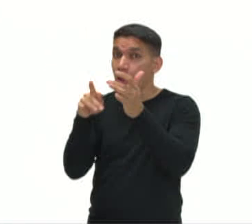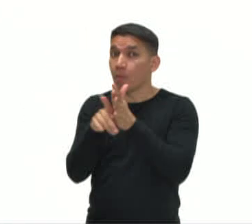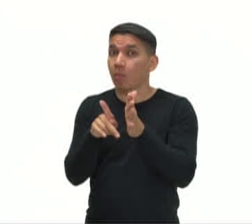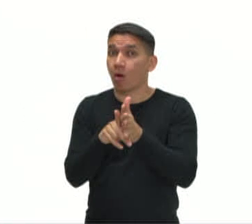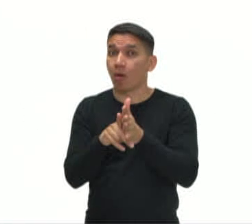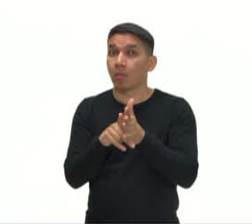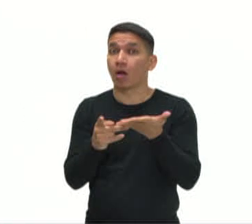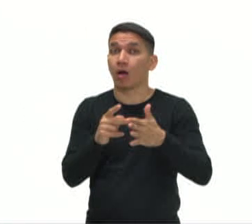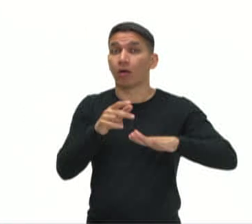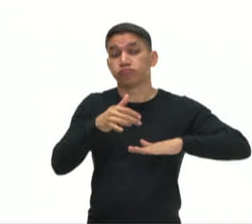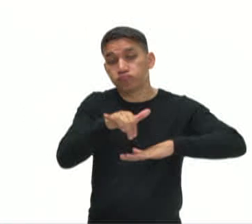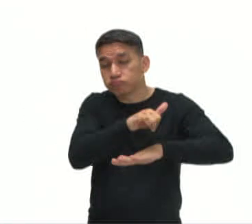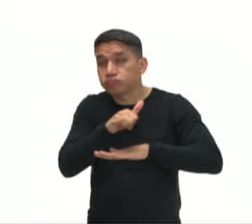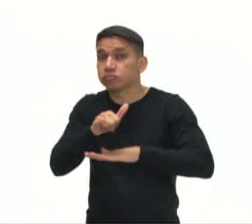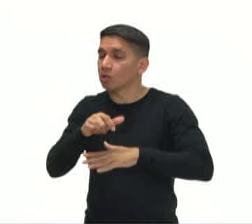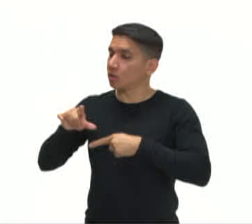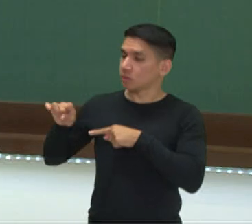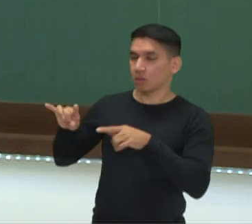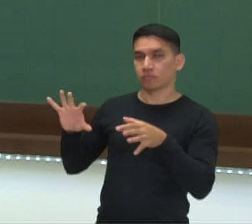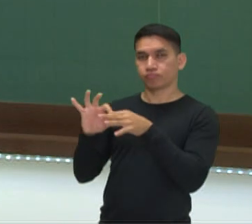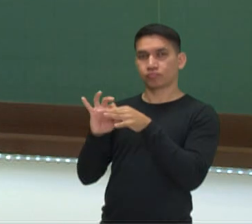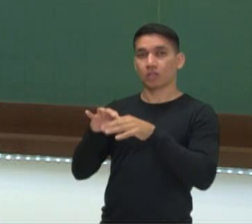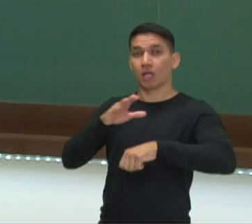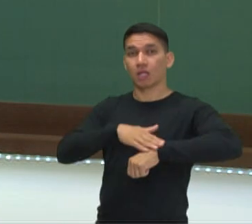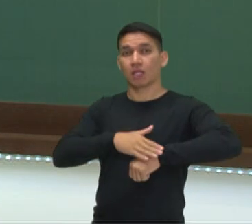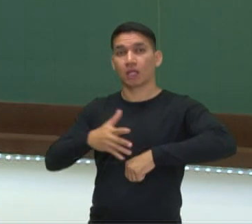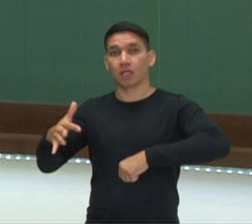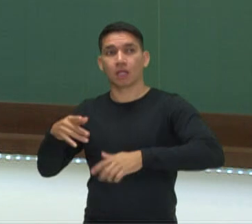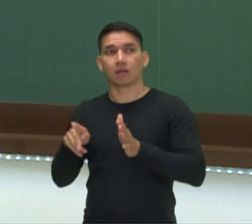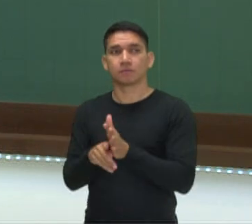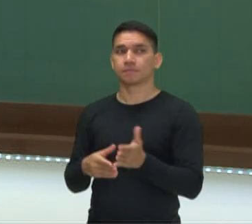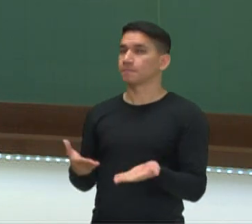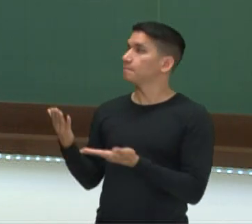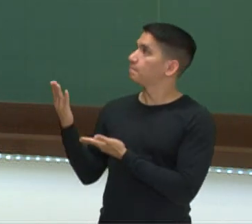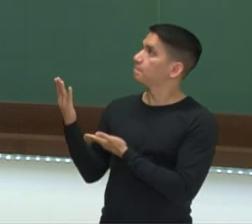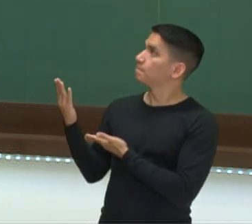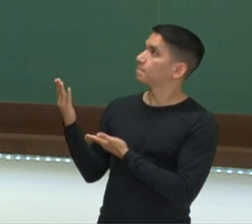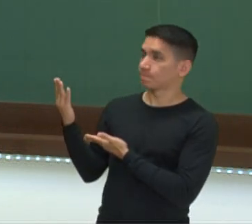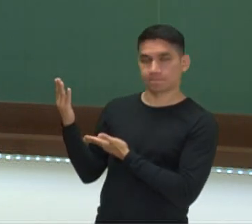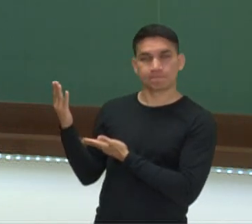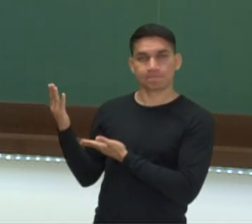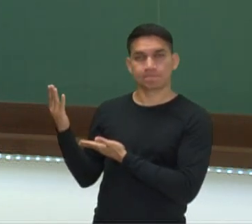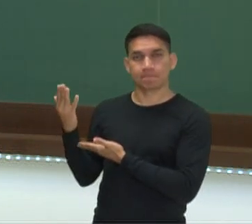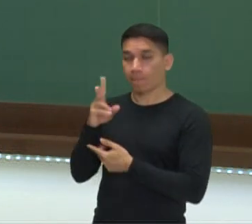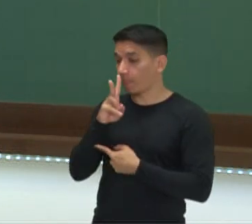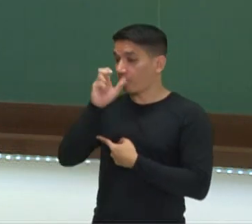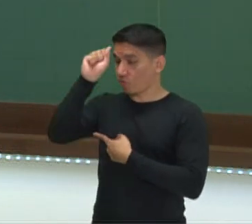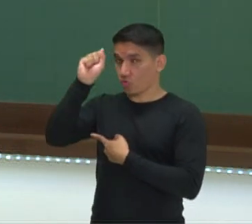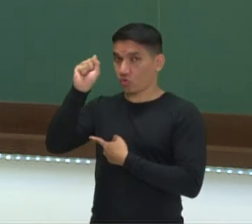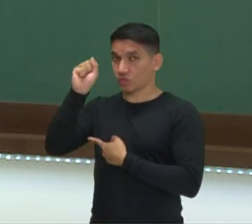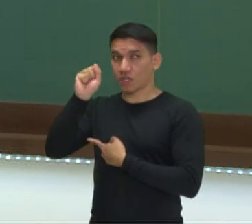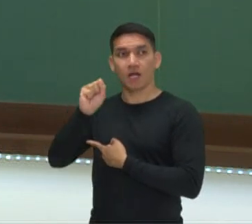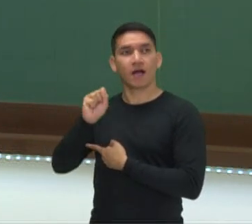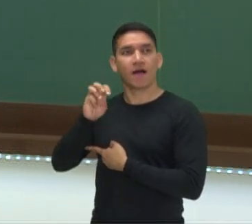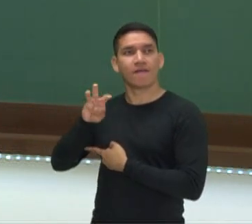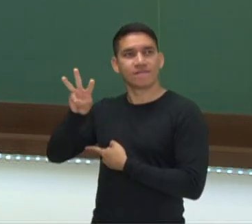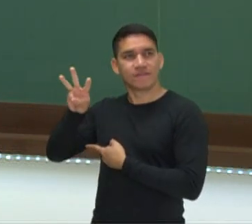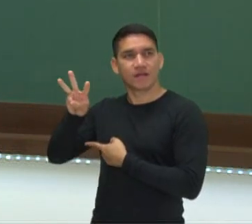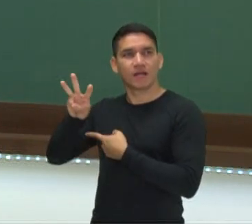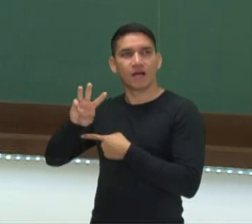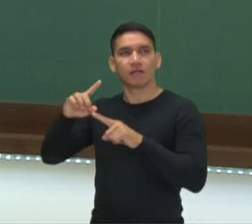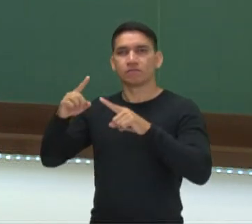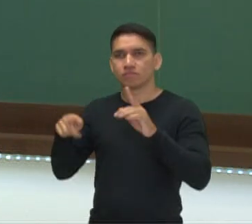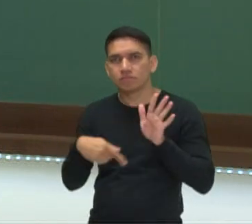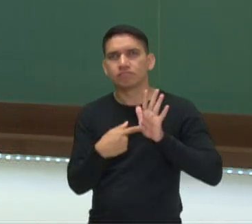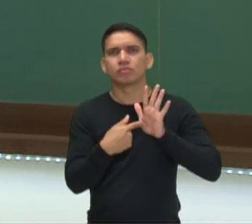tempo. Então você tem aqui a energia em watts hora, é a potência em watts vezes uma hora. Cada 1000 watts